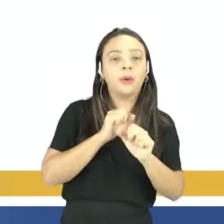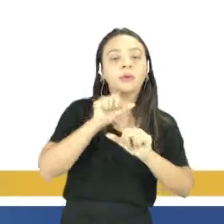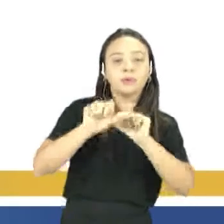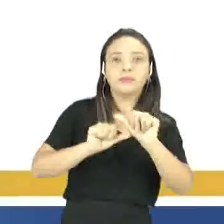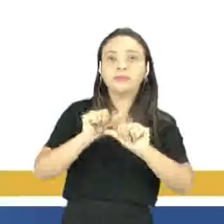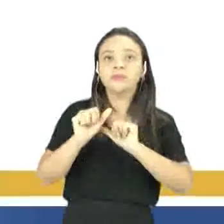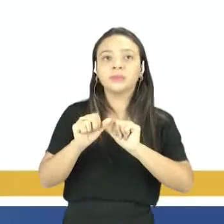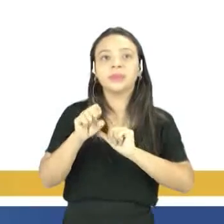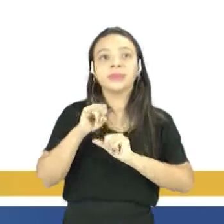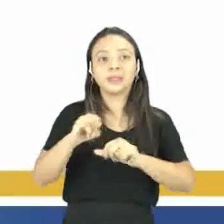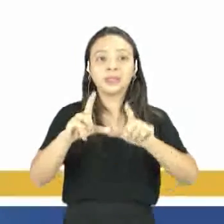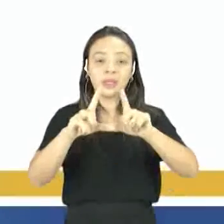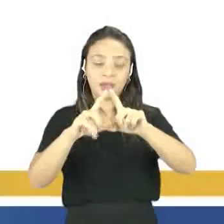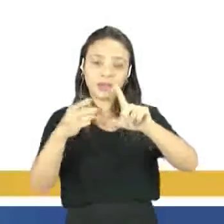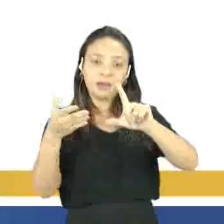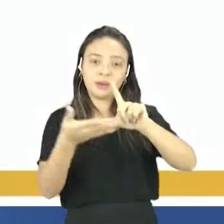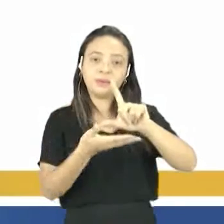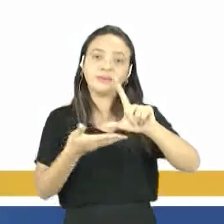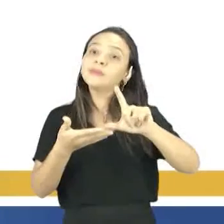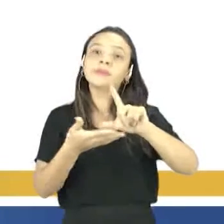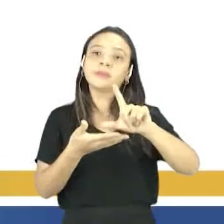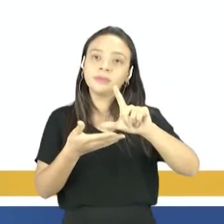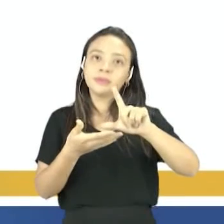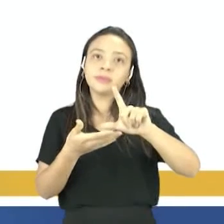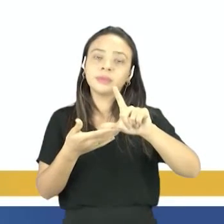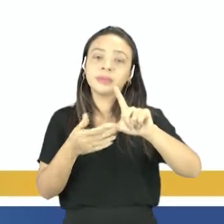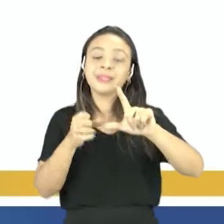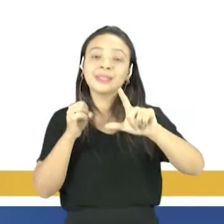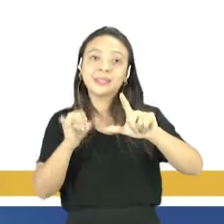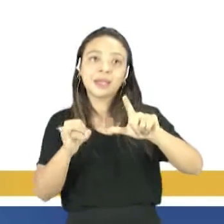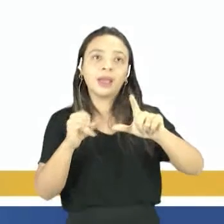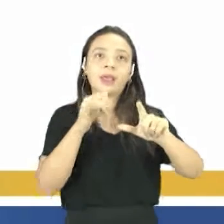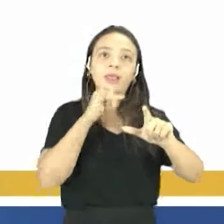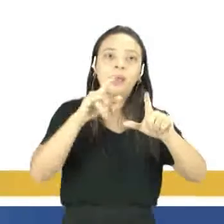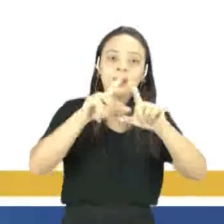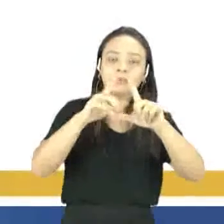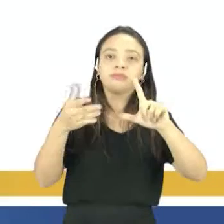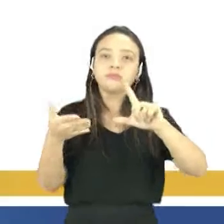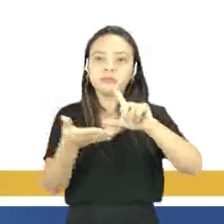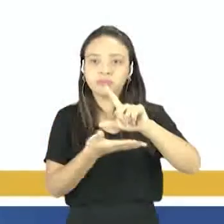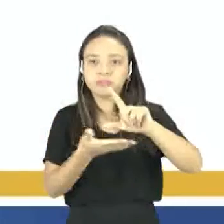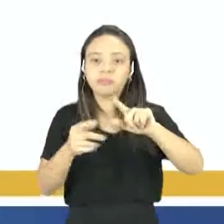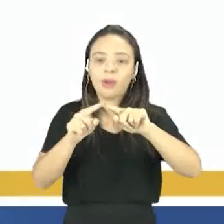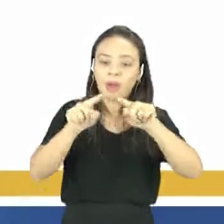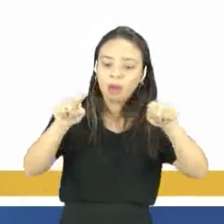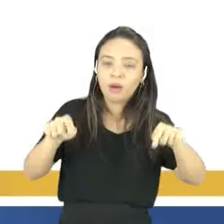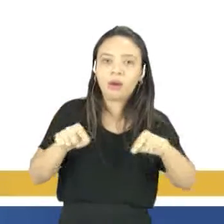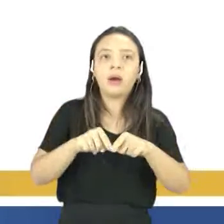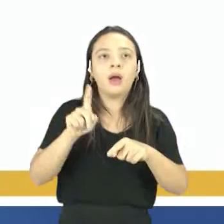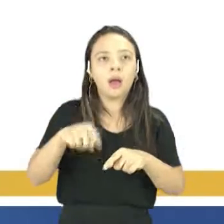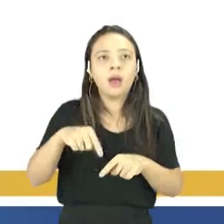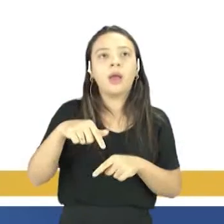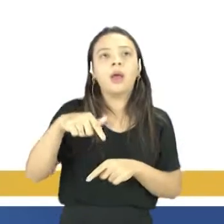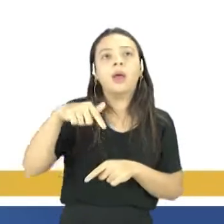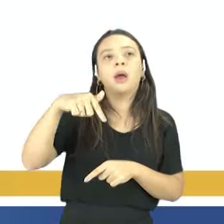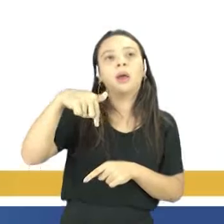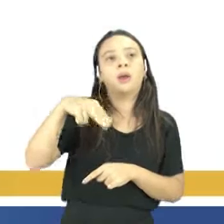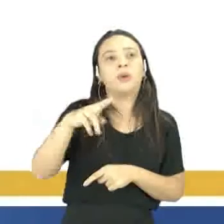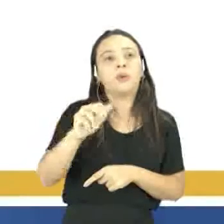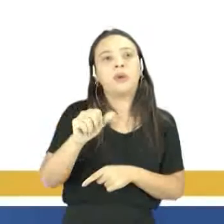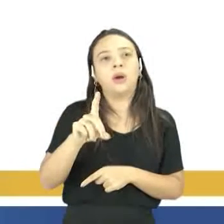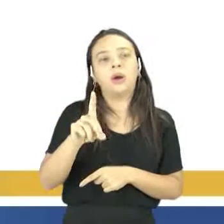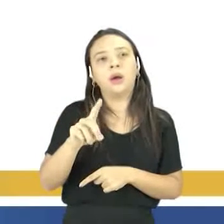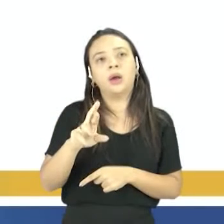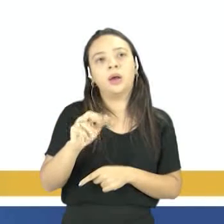um polígono, é um prisma triangular. Se a base é um quadrilátero, é um polígono quadrangular. Se a base é um